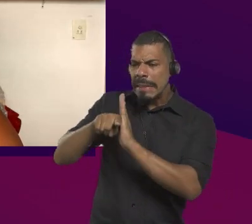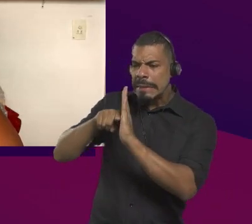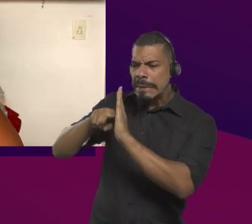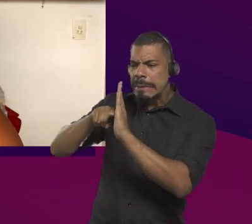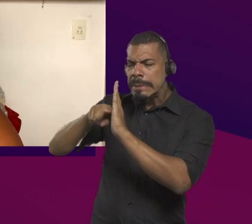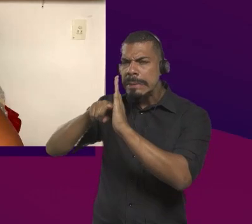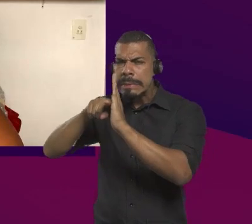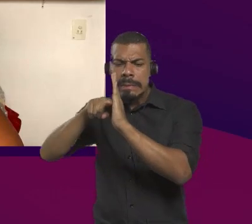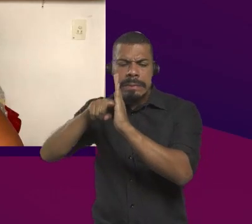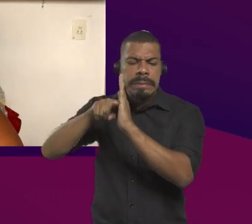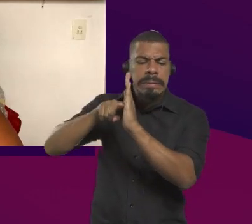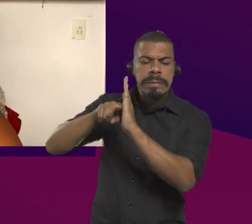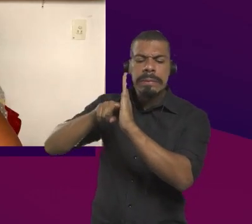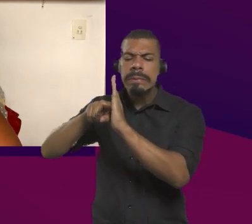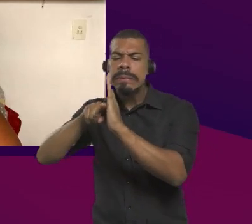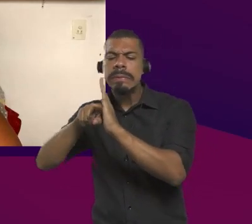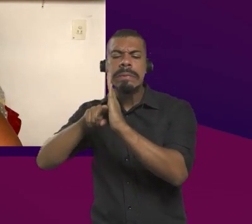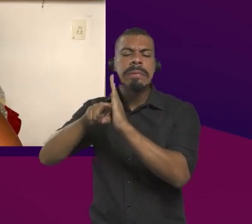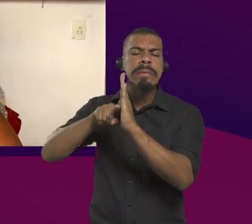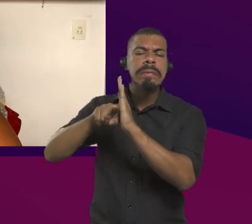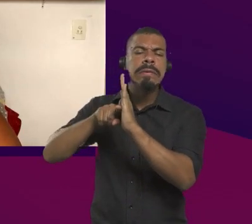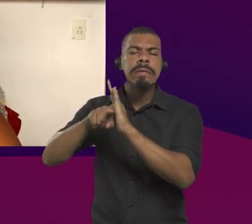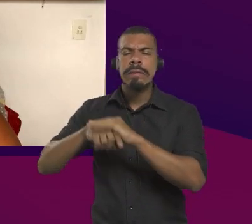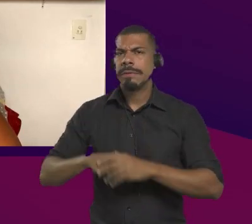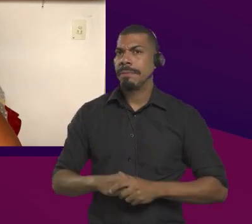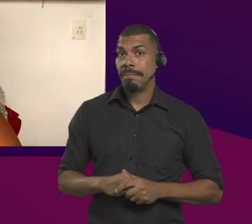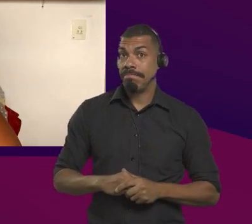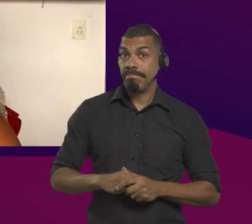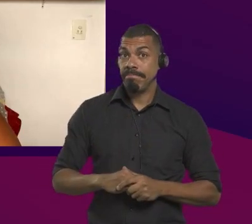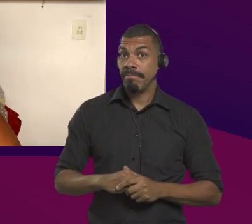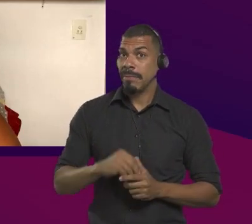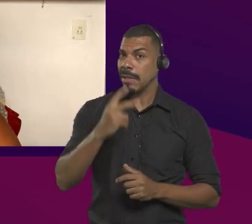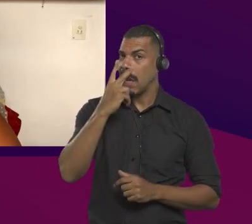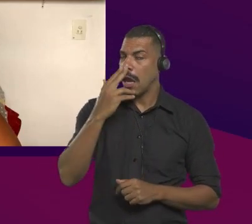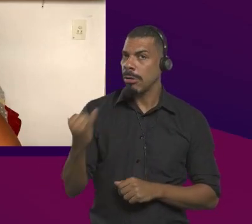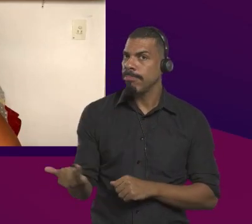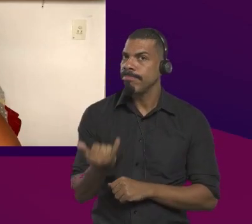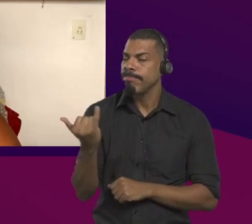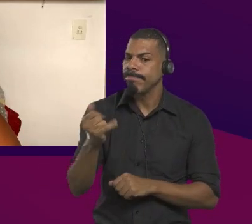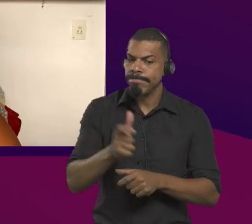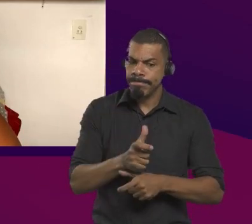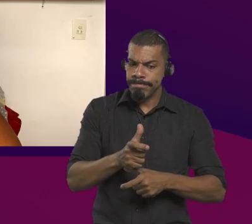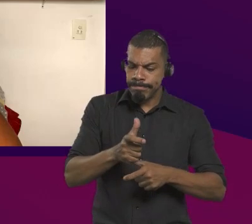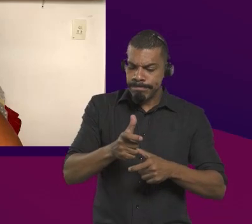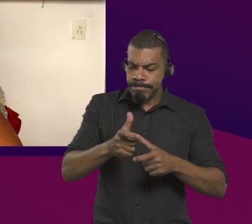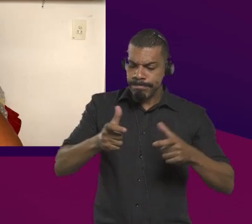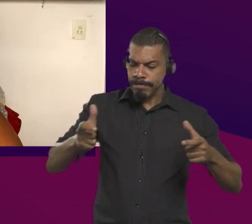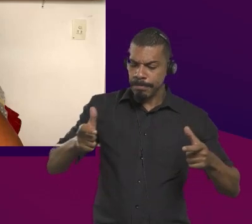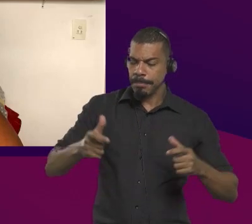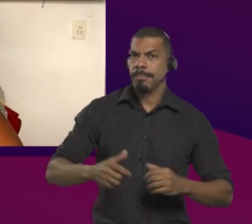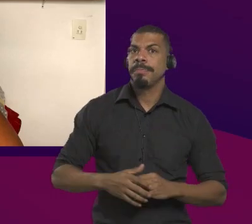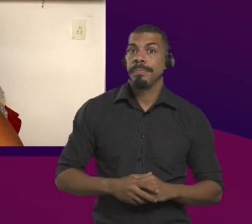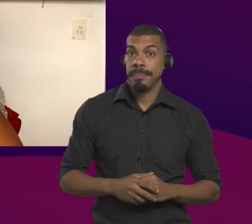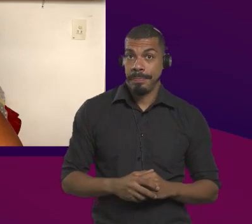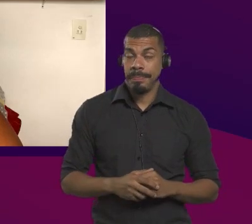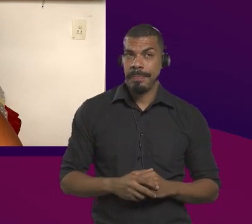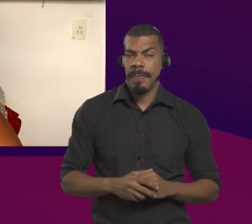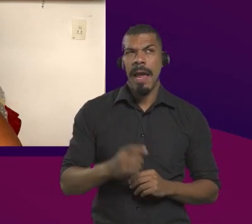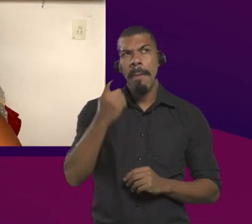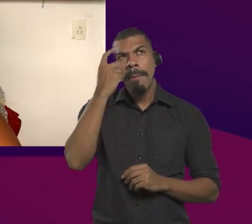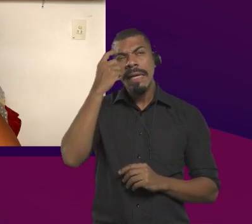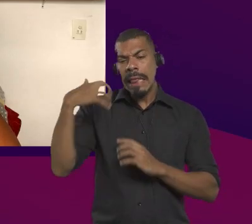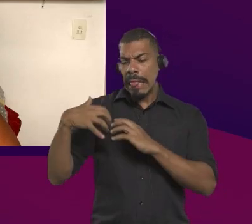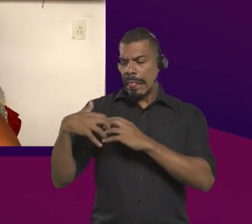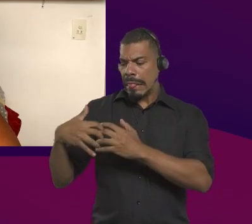minha vida é pesquisar esse assunto. Agora eu tô entrando mais no mundo das cirurgias plásticas, porque é um assunto tão grande, gente. E, cara, imagina a